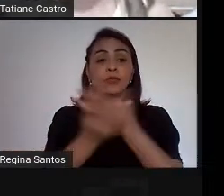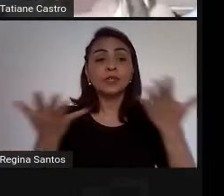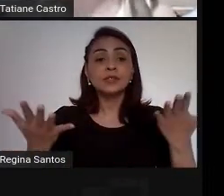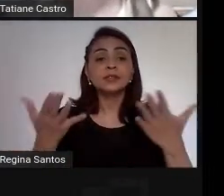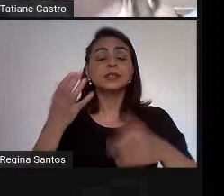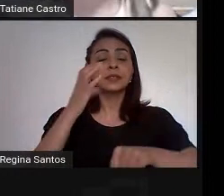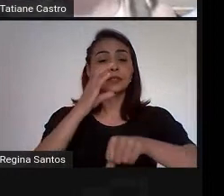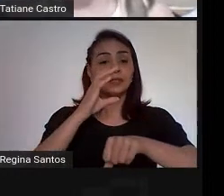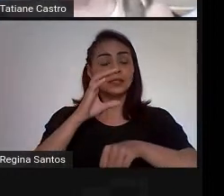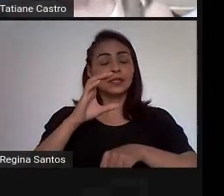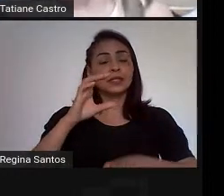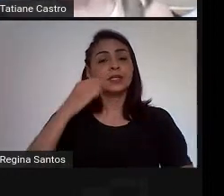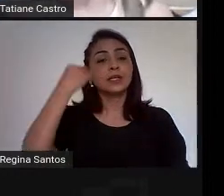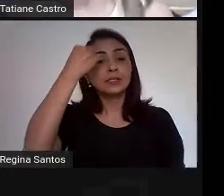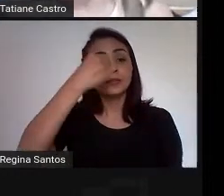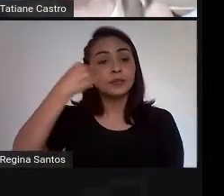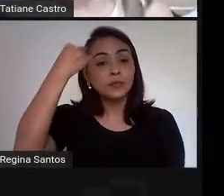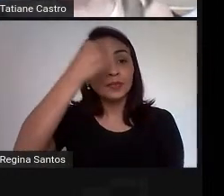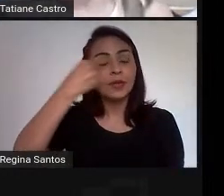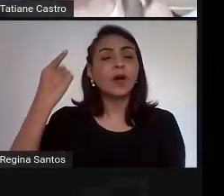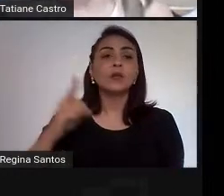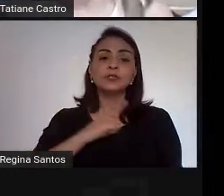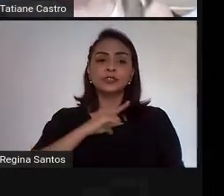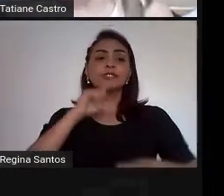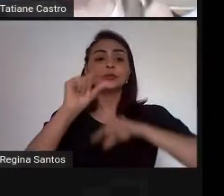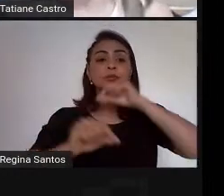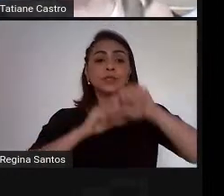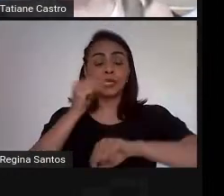disciplinas como etno-linguística por conta das comunidades...